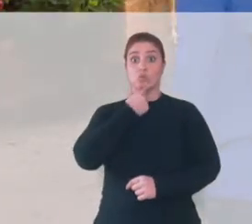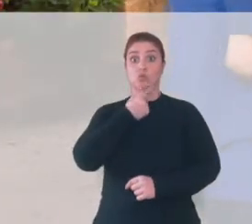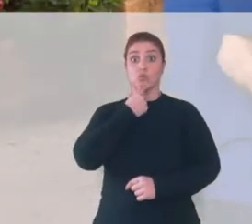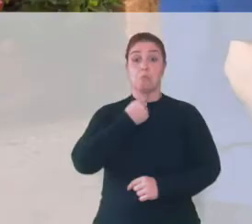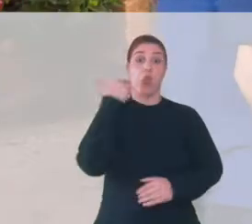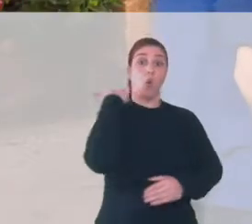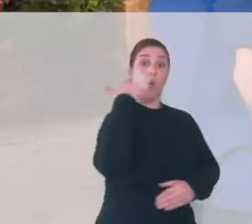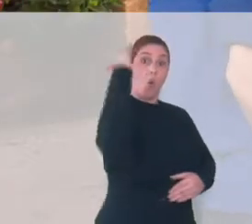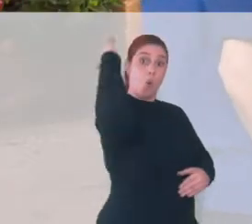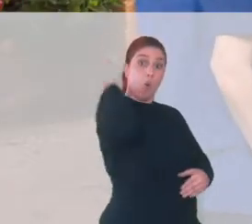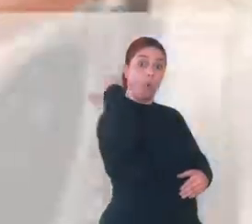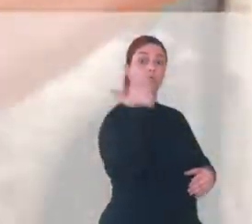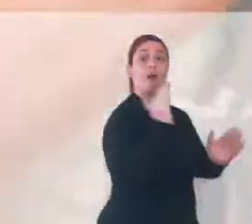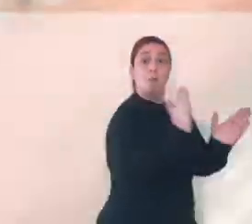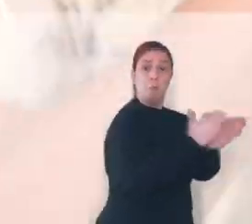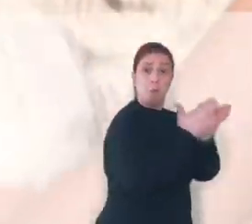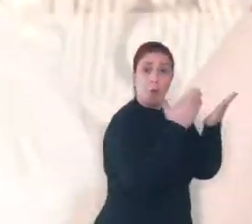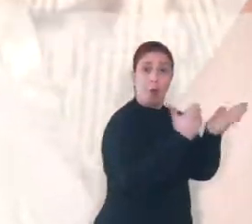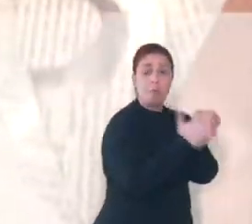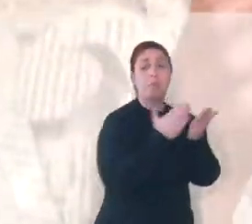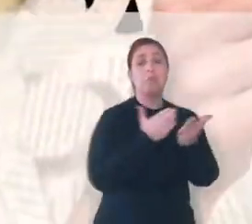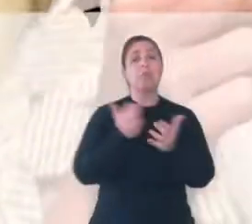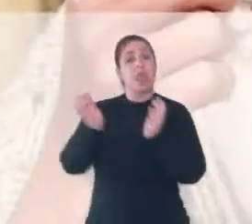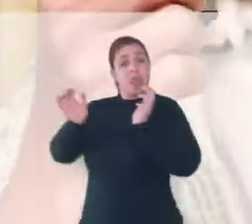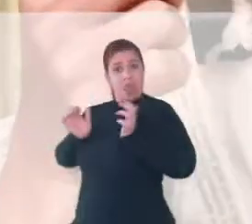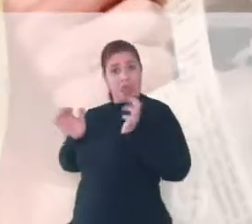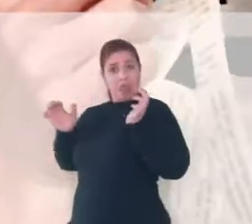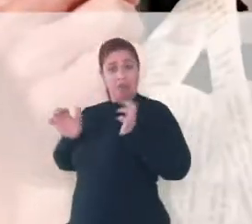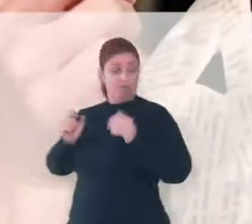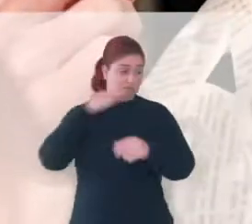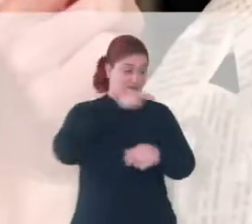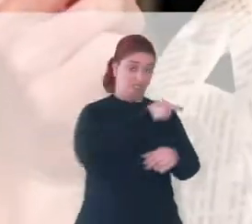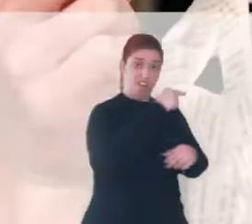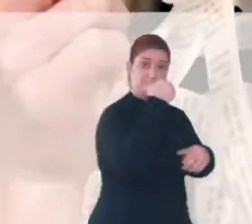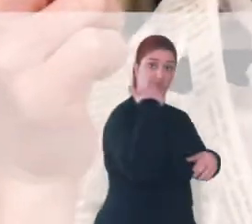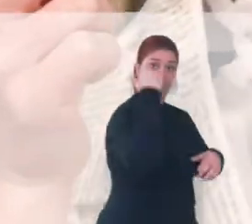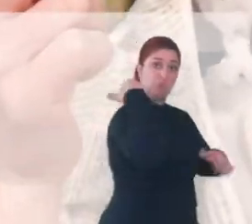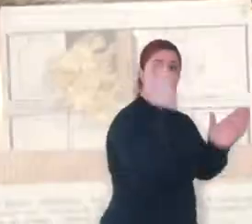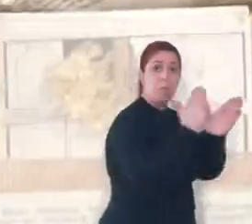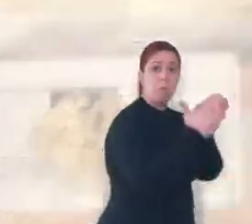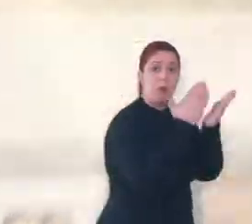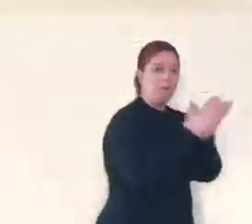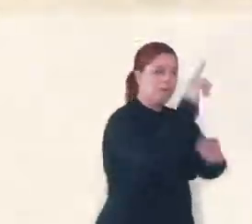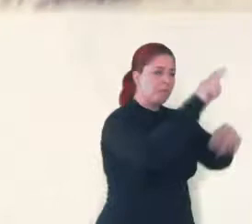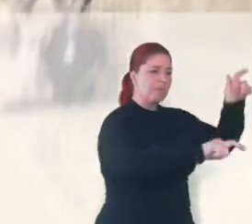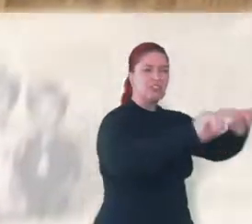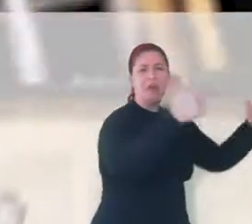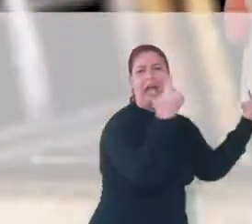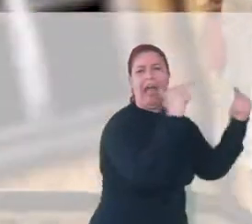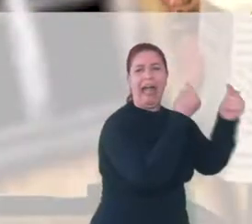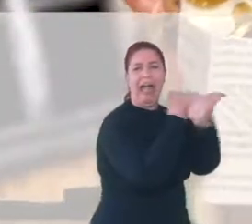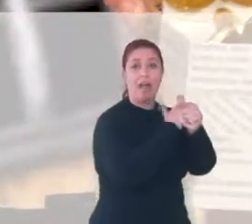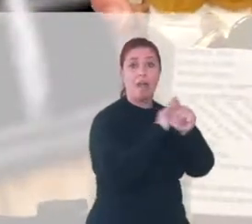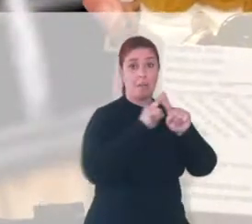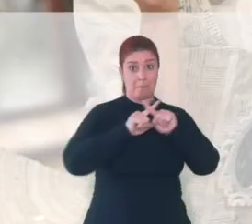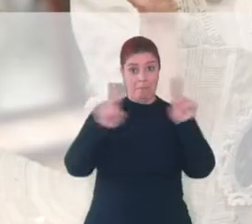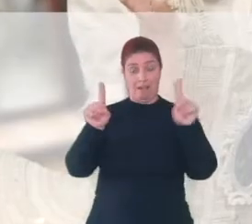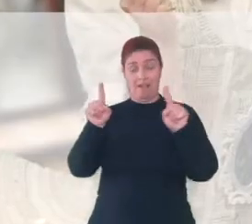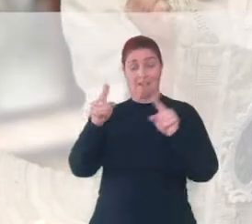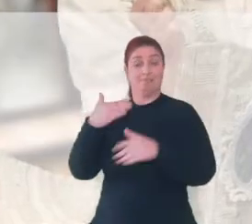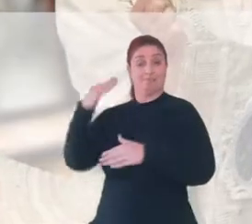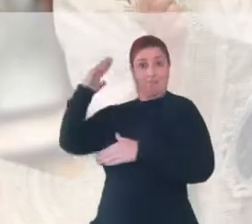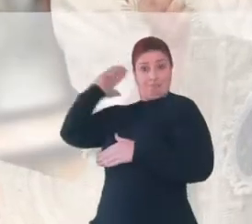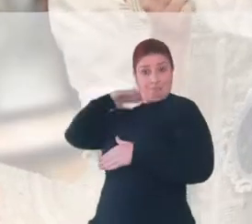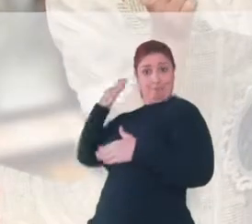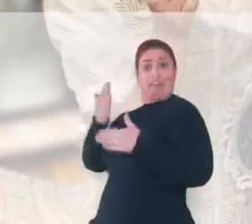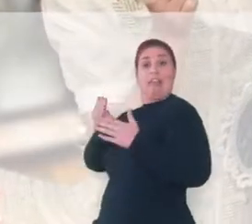pobre. E o outro rico. Da corcunda do pobre, todo mundo tirava sarro. Já na corcunda do rico,